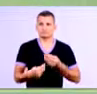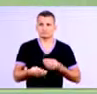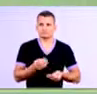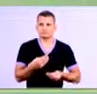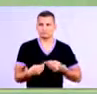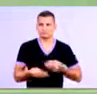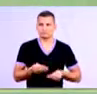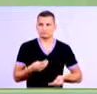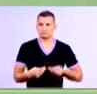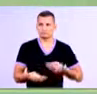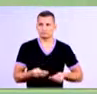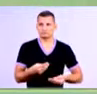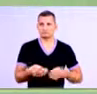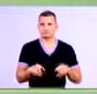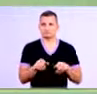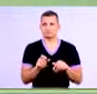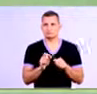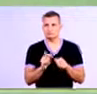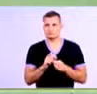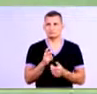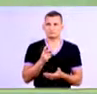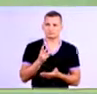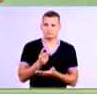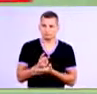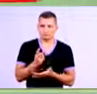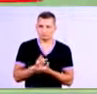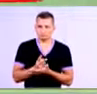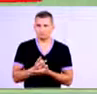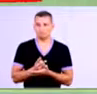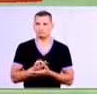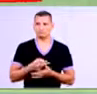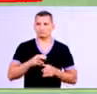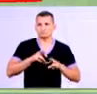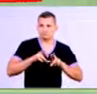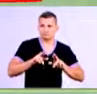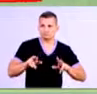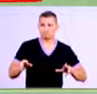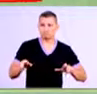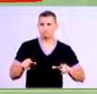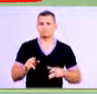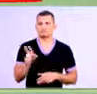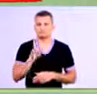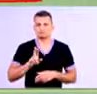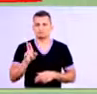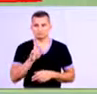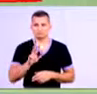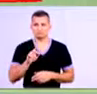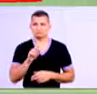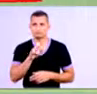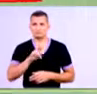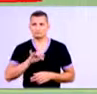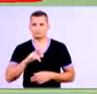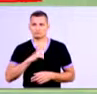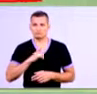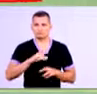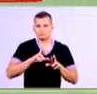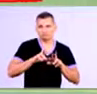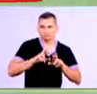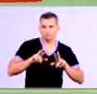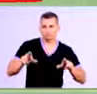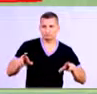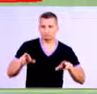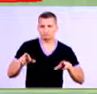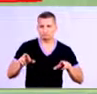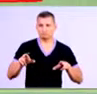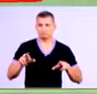flexibilidade, fazer a mesma coisa de formas diferentes. Aí o usuário ele tem diversas formas de chegar ao